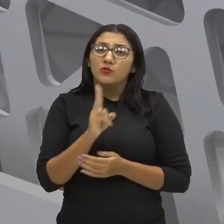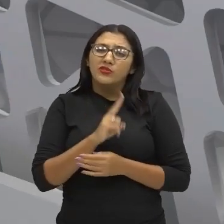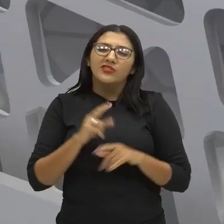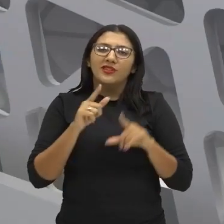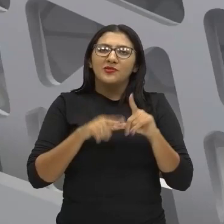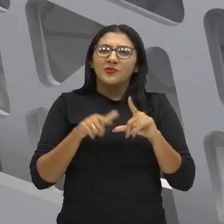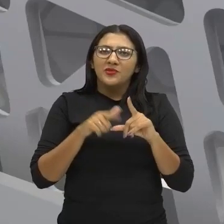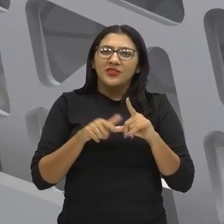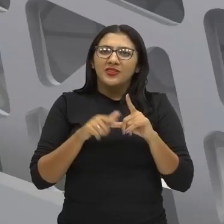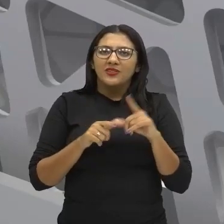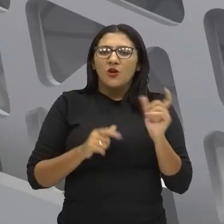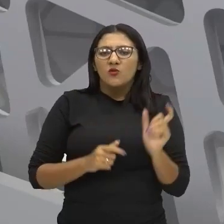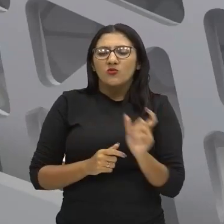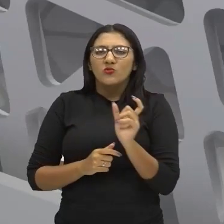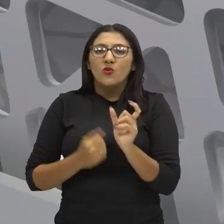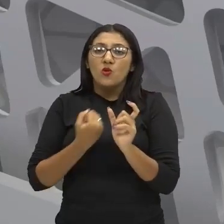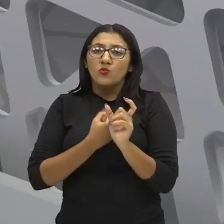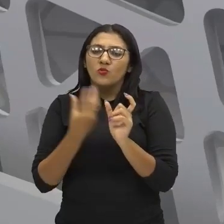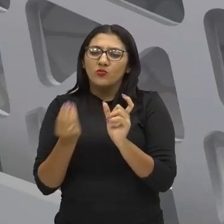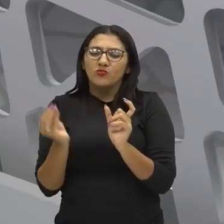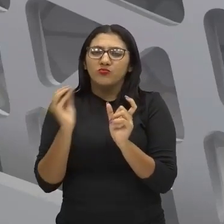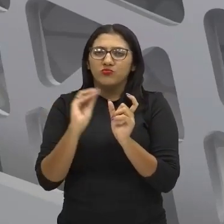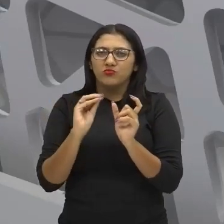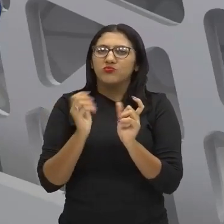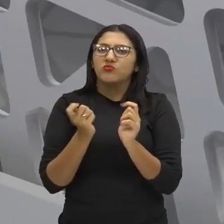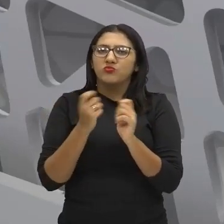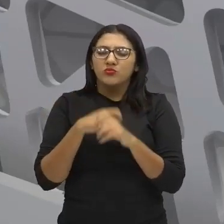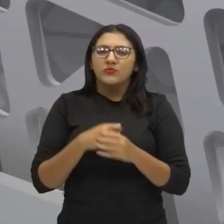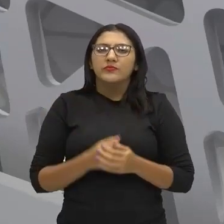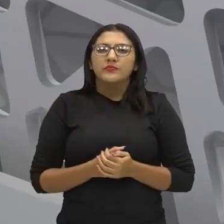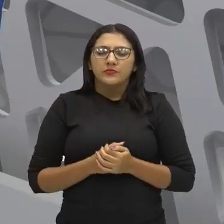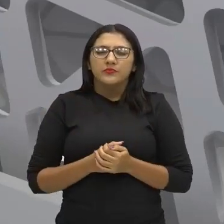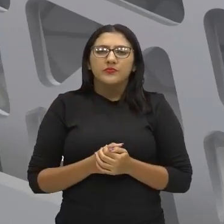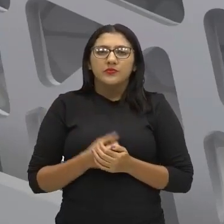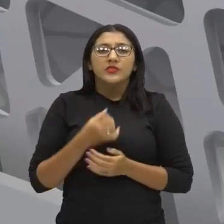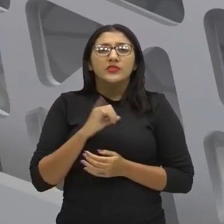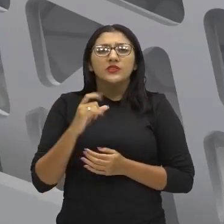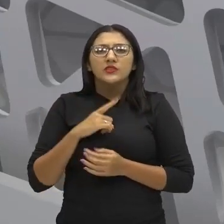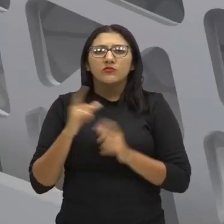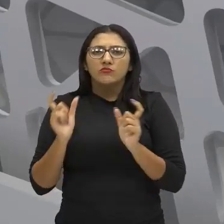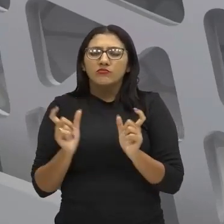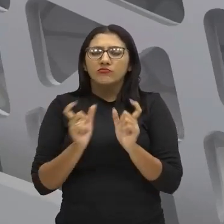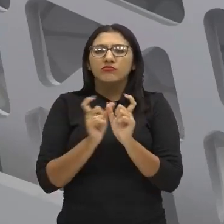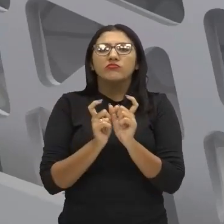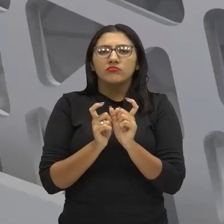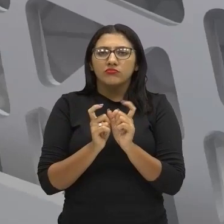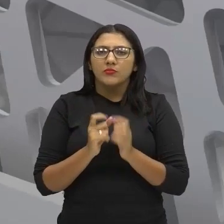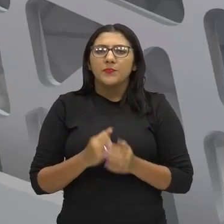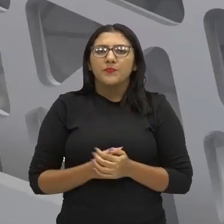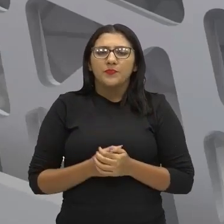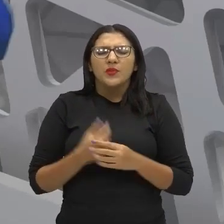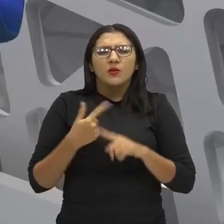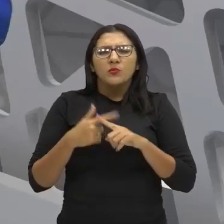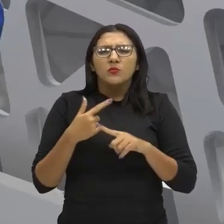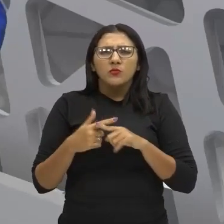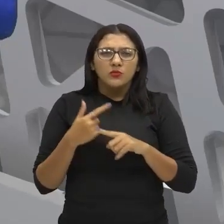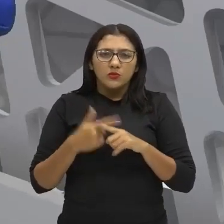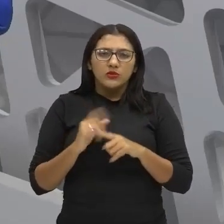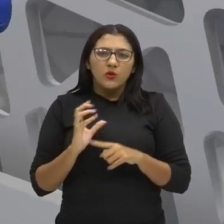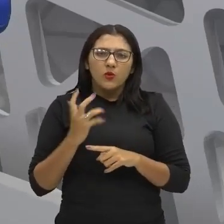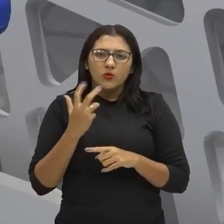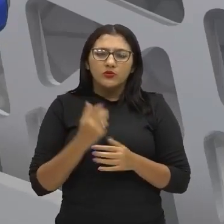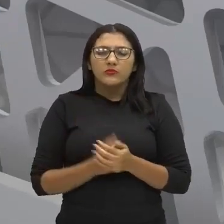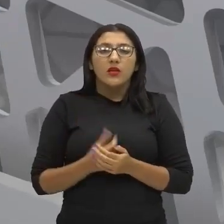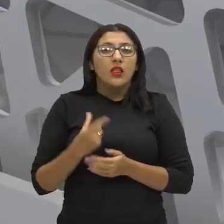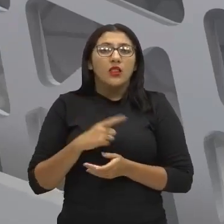letras acoplado com números. E aí se juntou essa coisa concreta com algo abstrato. Por que abstrato? Porque